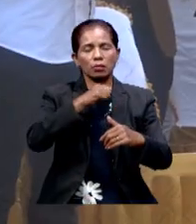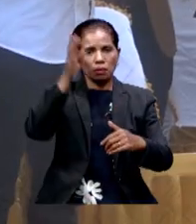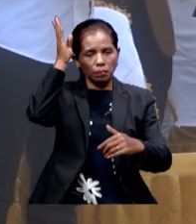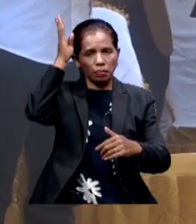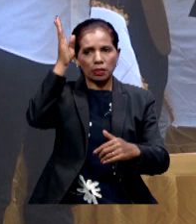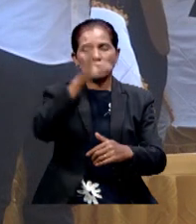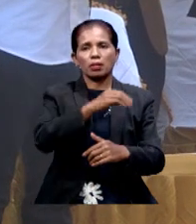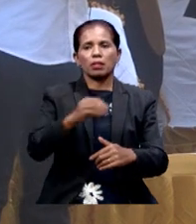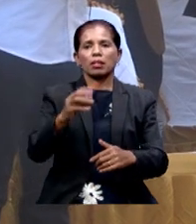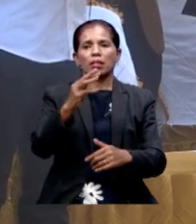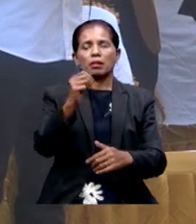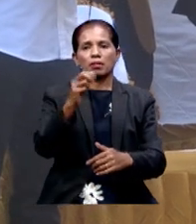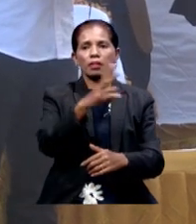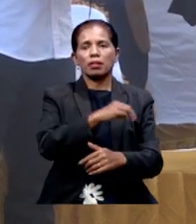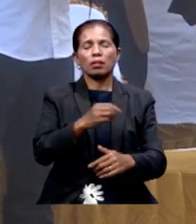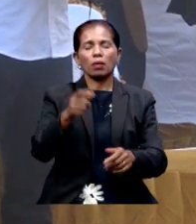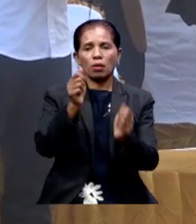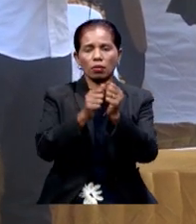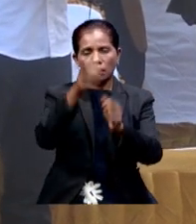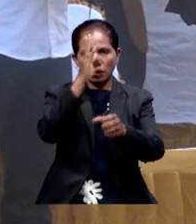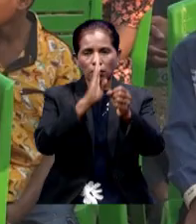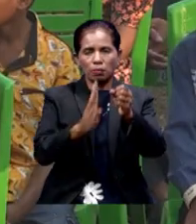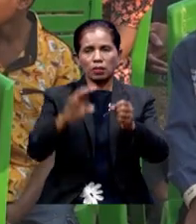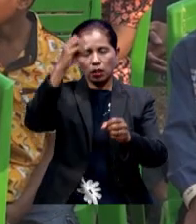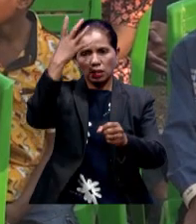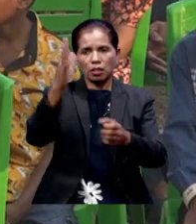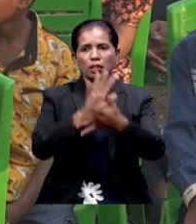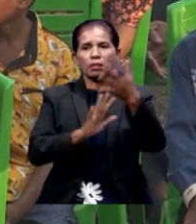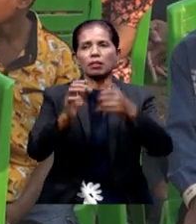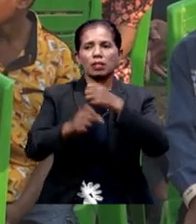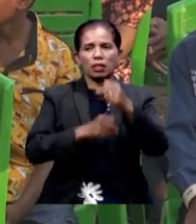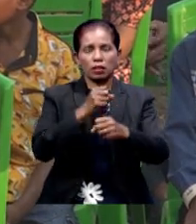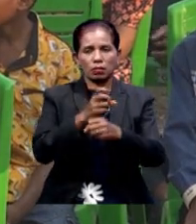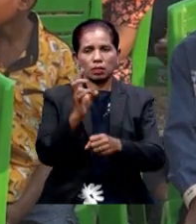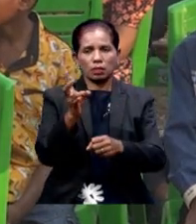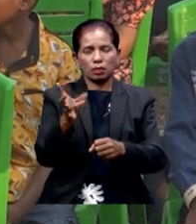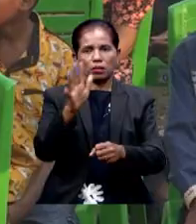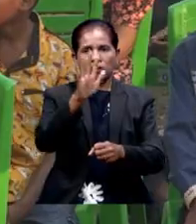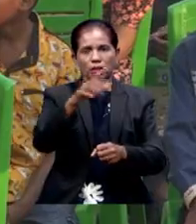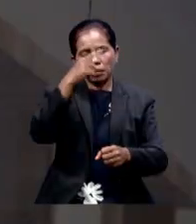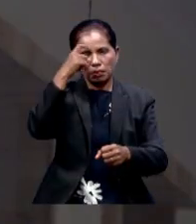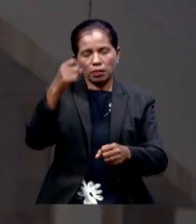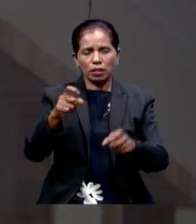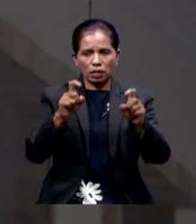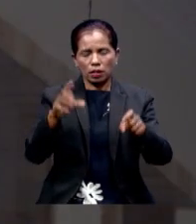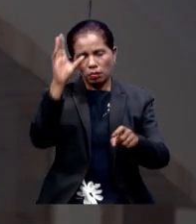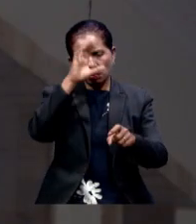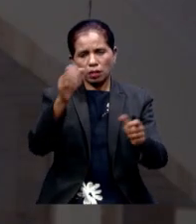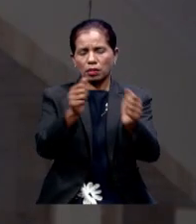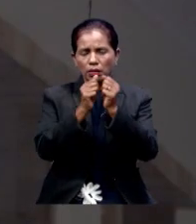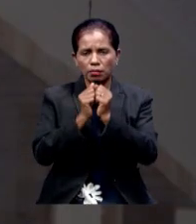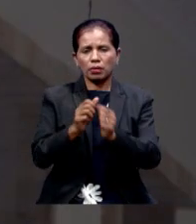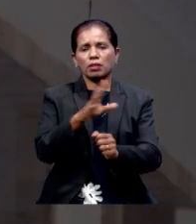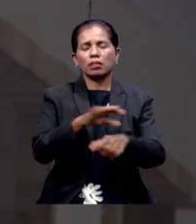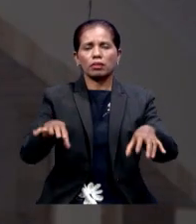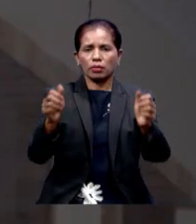Dom Norberto do Amaral Hateten, o Maroma que graça, mas celebra a festa, tinha rito no Recen Lima. Também tem que buscar a tua meta e lutar a